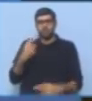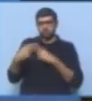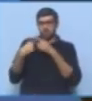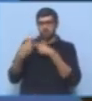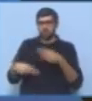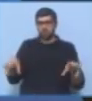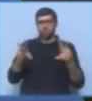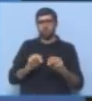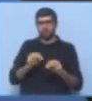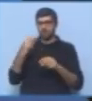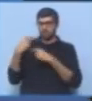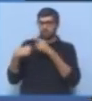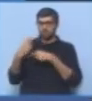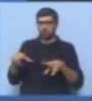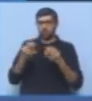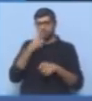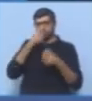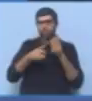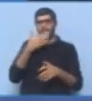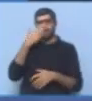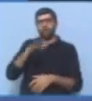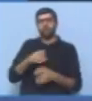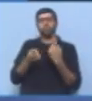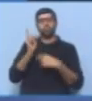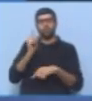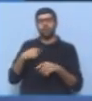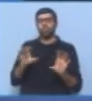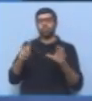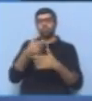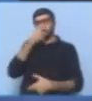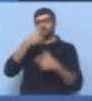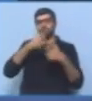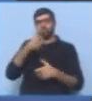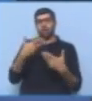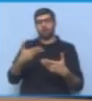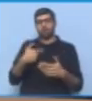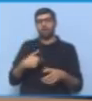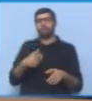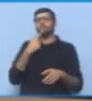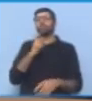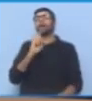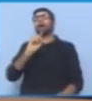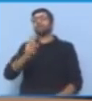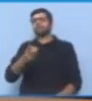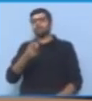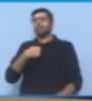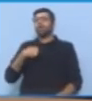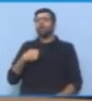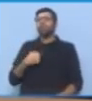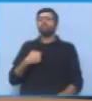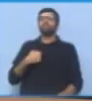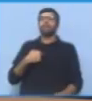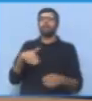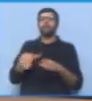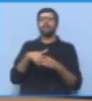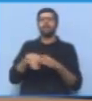geração, e a nova geração não tem a ver com gente mais nova, tem a ver para um conjunto de pessoas hoje, a questão coloca-se, o que é que eu ganho em